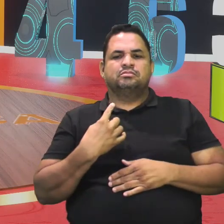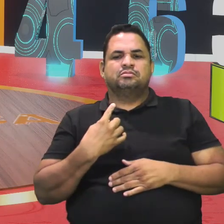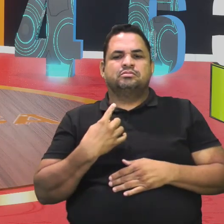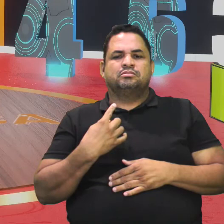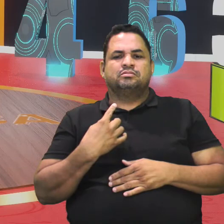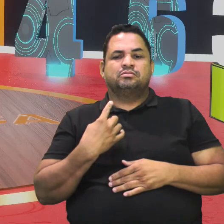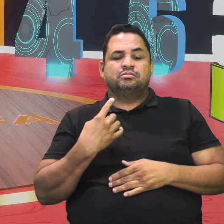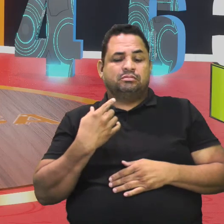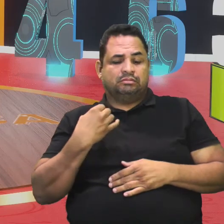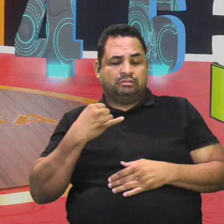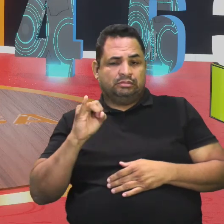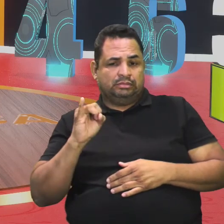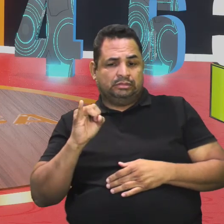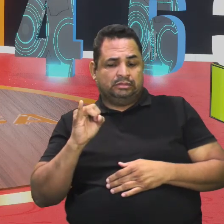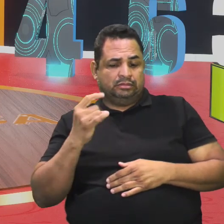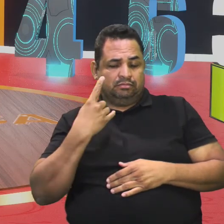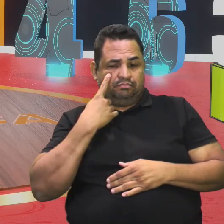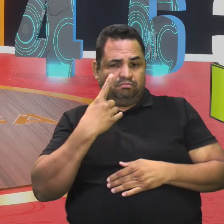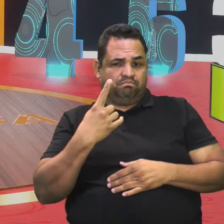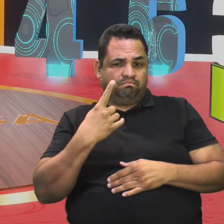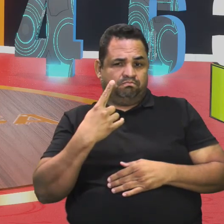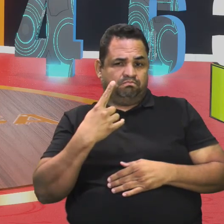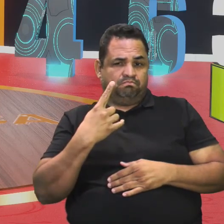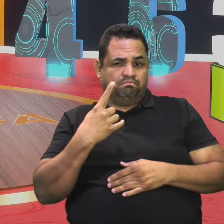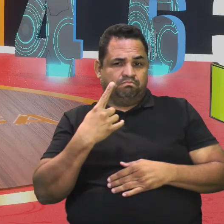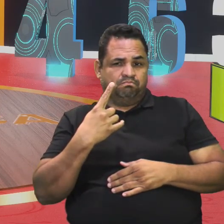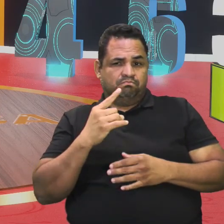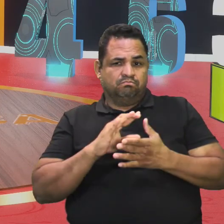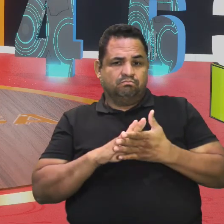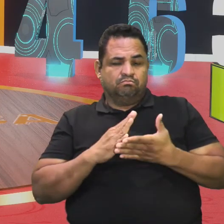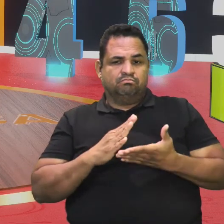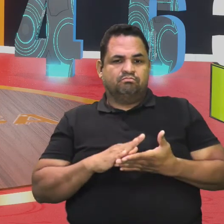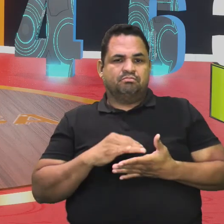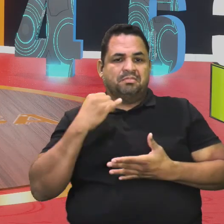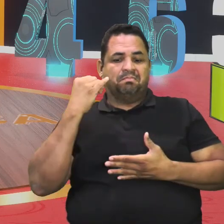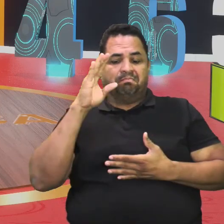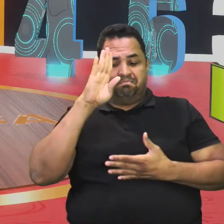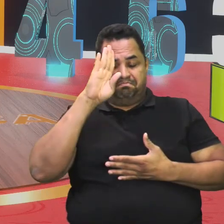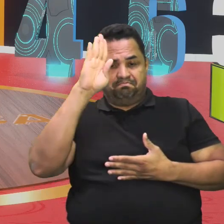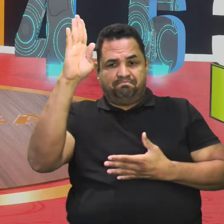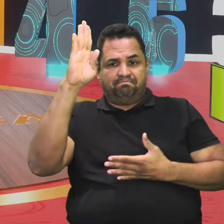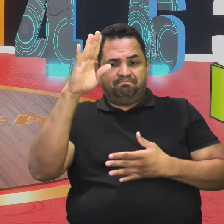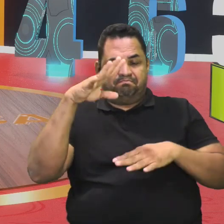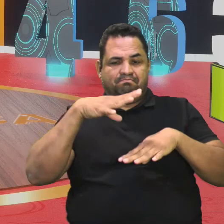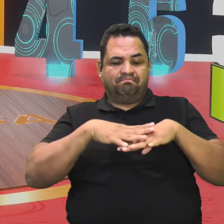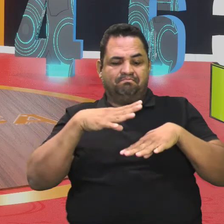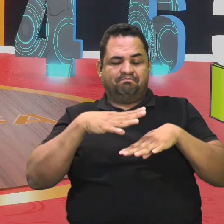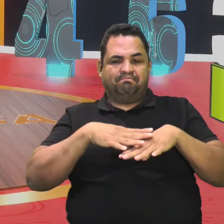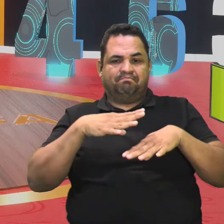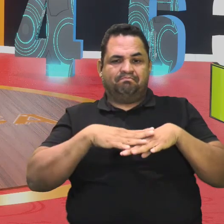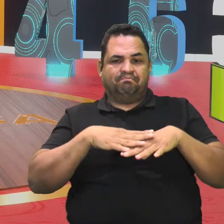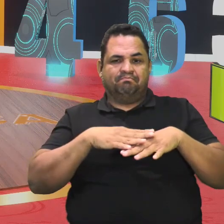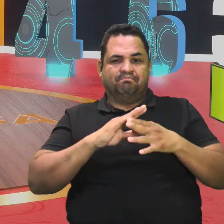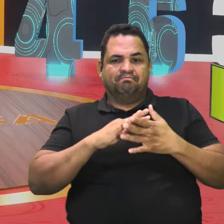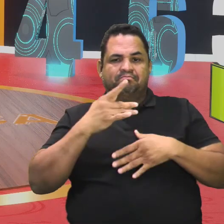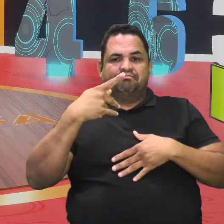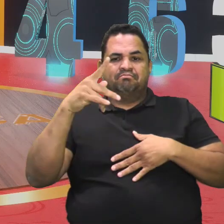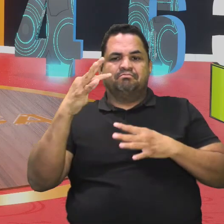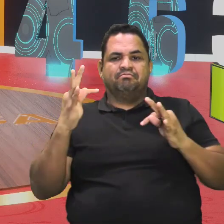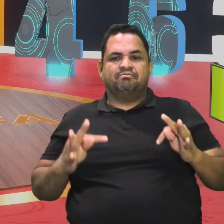meio que, se você olhar, ela é meio que borsal, né? Porque ela coloca assim, matemática e